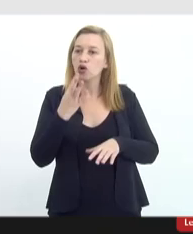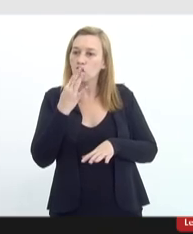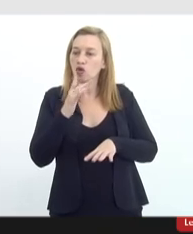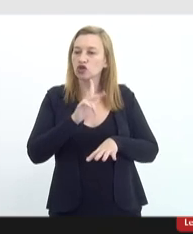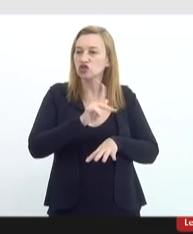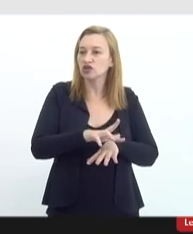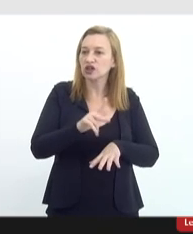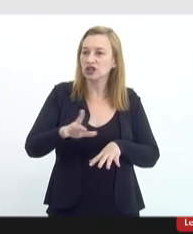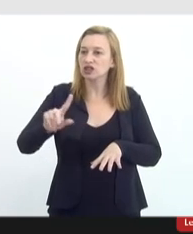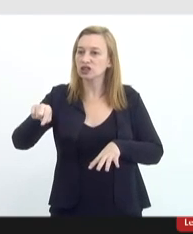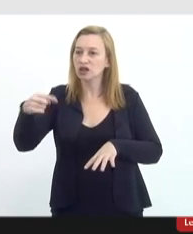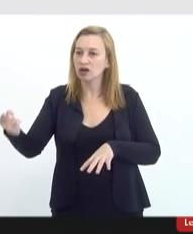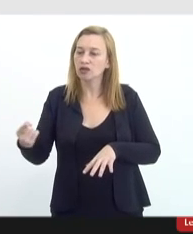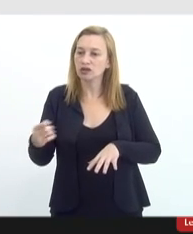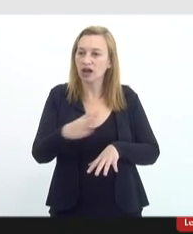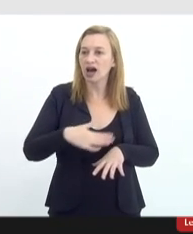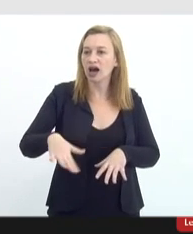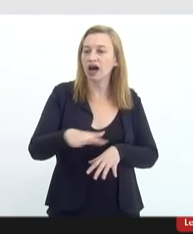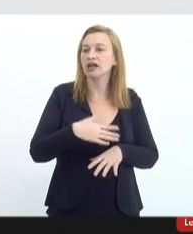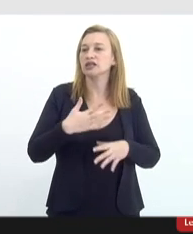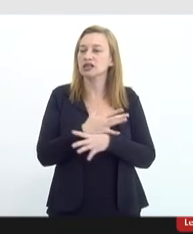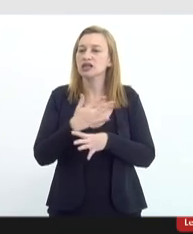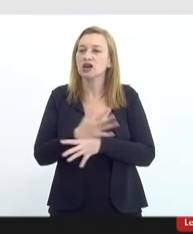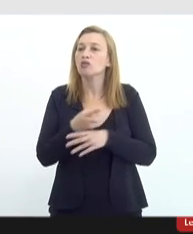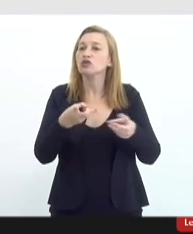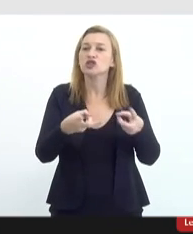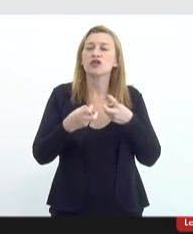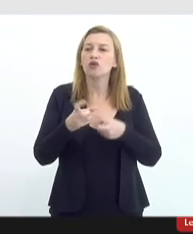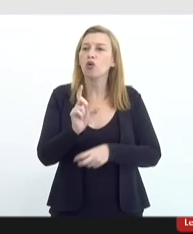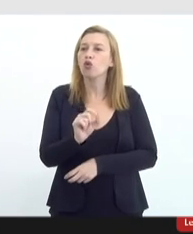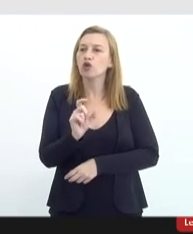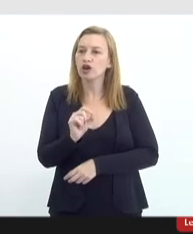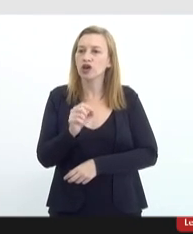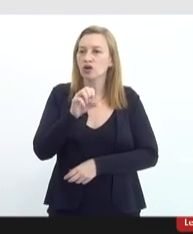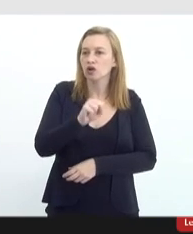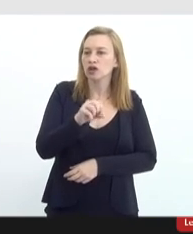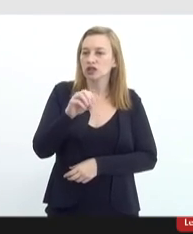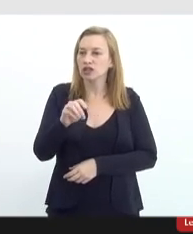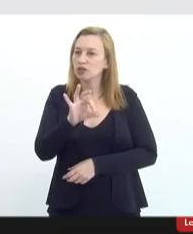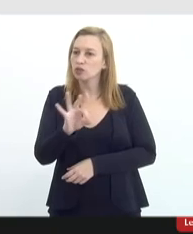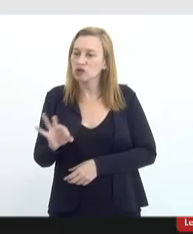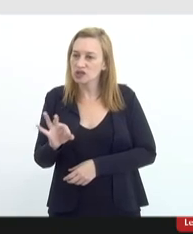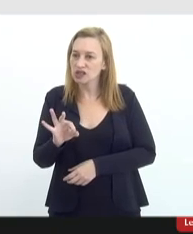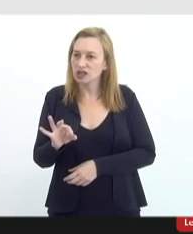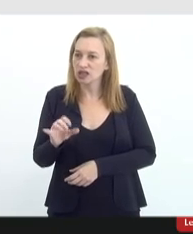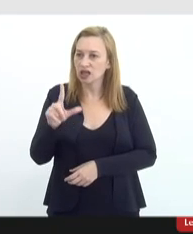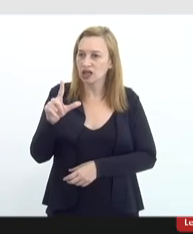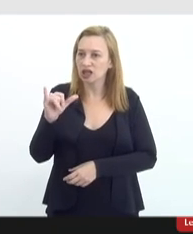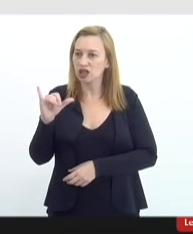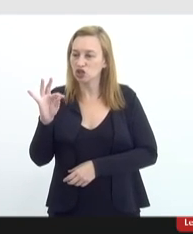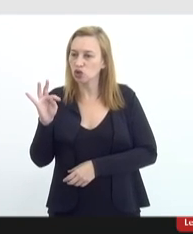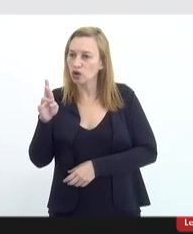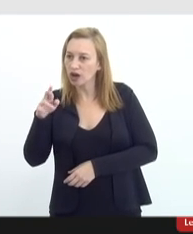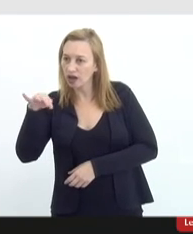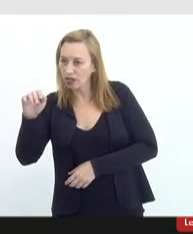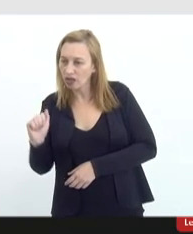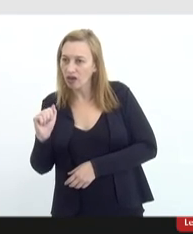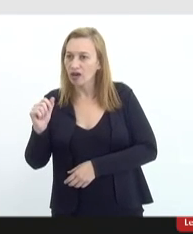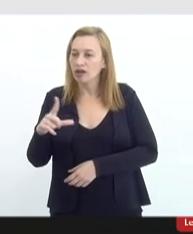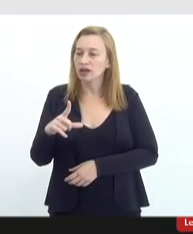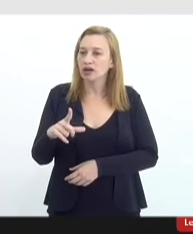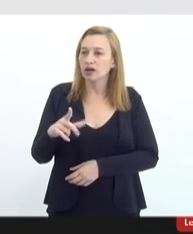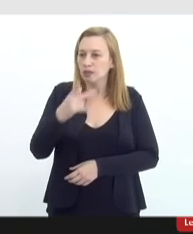diferenciadas em relação a outras áreas da cidade. Ele identificou que ali 80% dessa faixa litorânea era ocupada por pessoas que